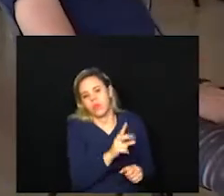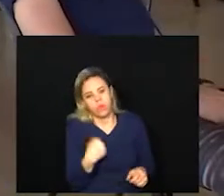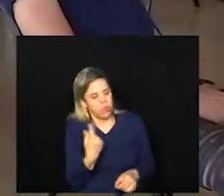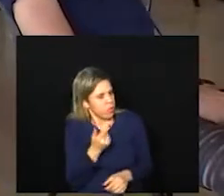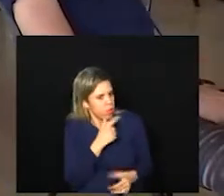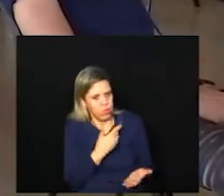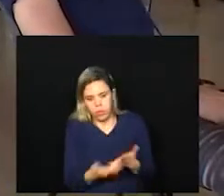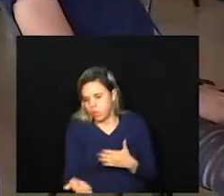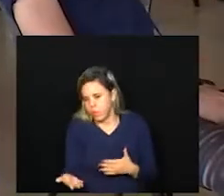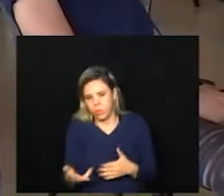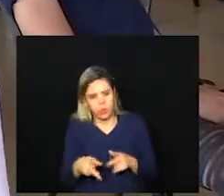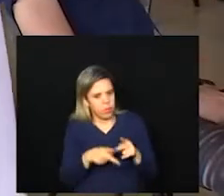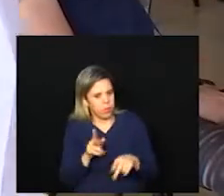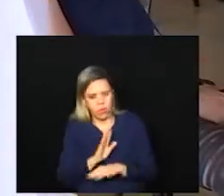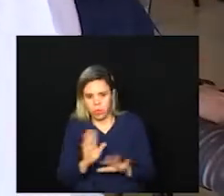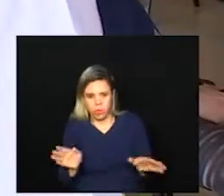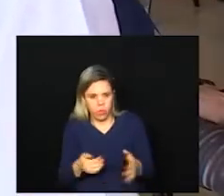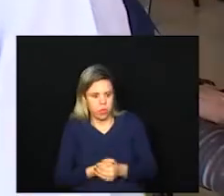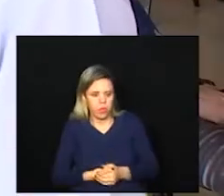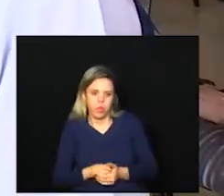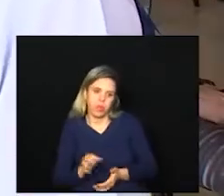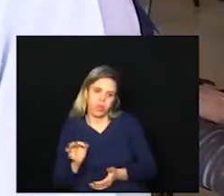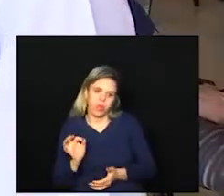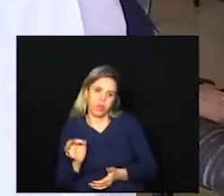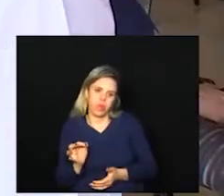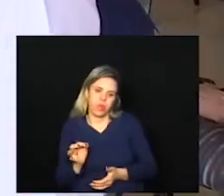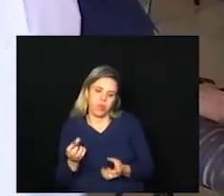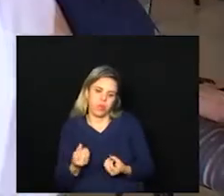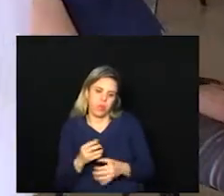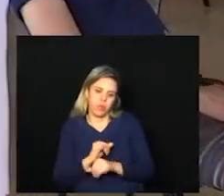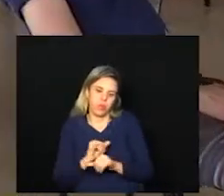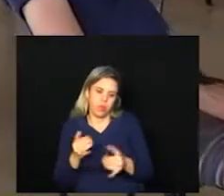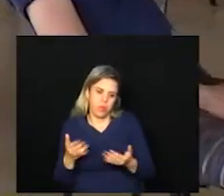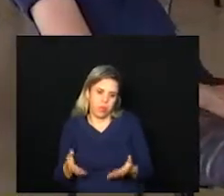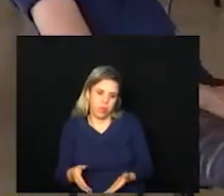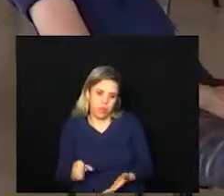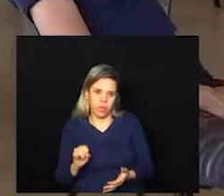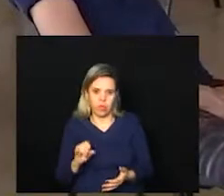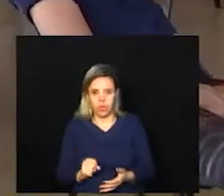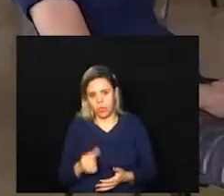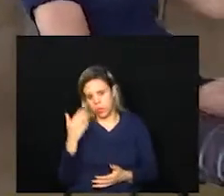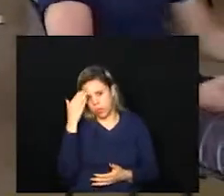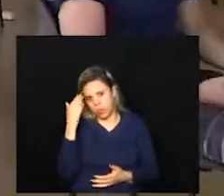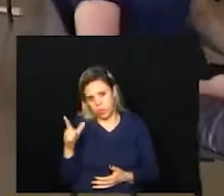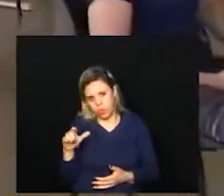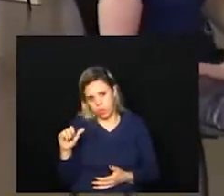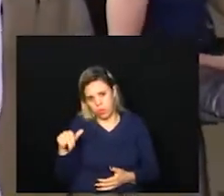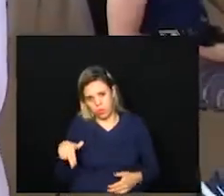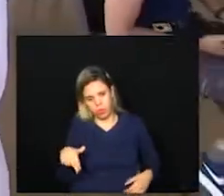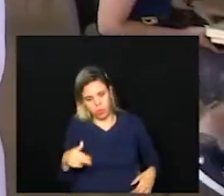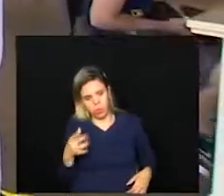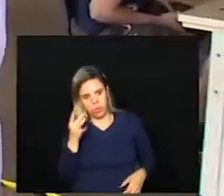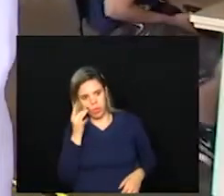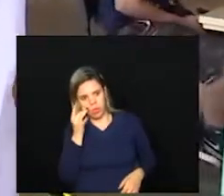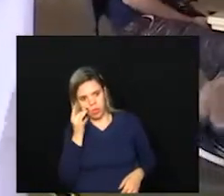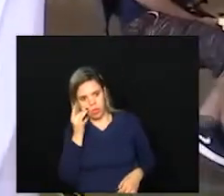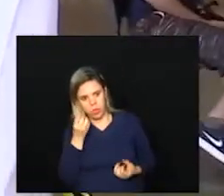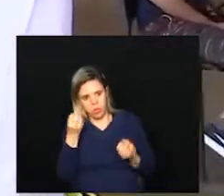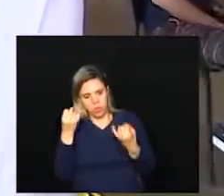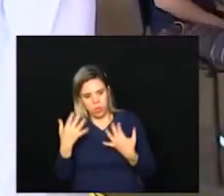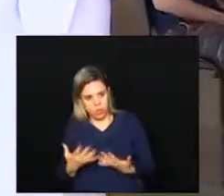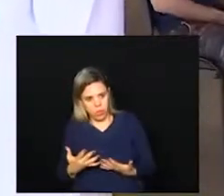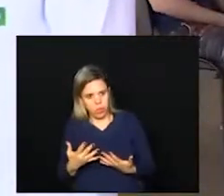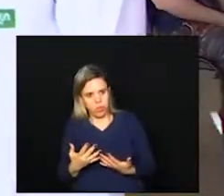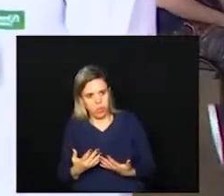gente não perca esse público de jeito nenhum. Tá certo. Bom, são as informações aqui do CIS Guanabara. Eu quero agradecer a Lília pela presença e pelas